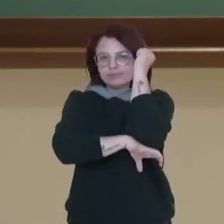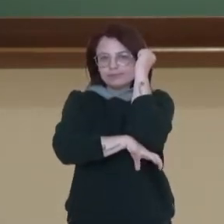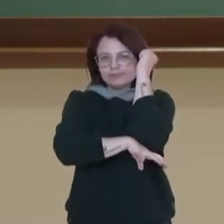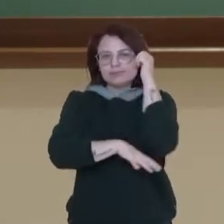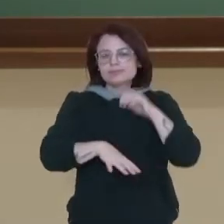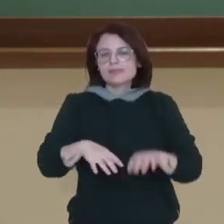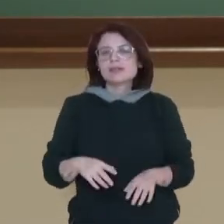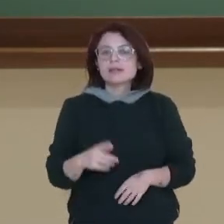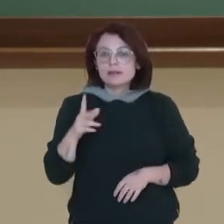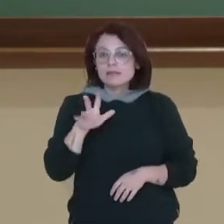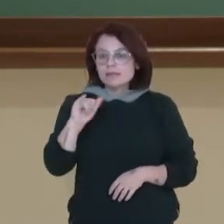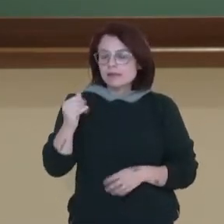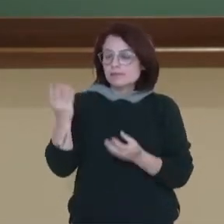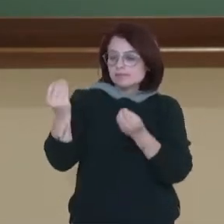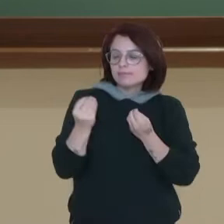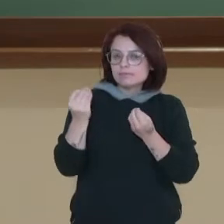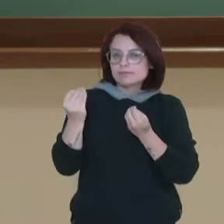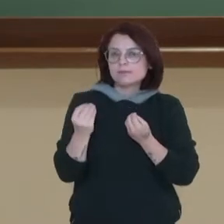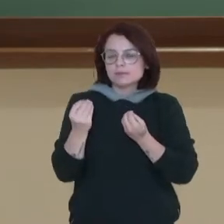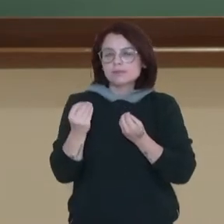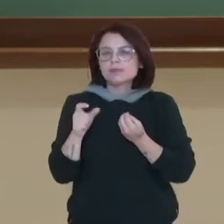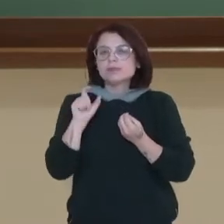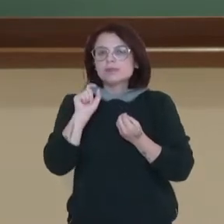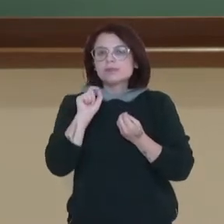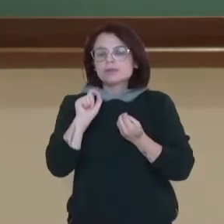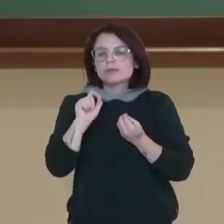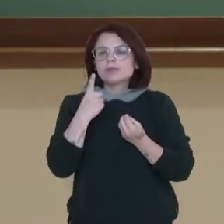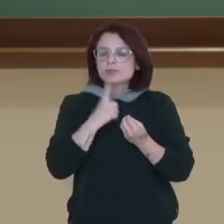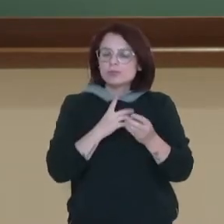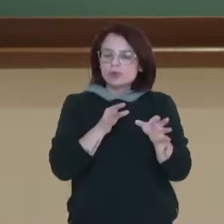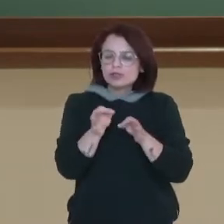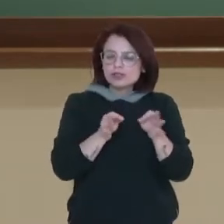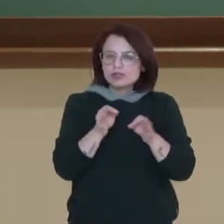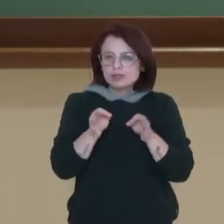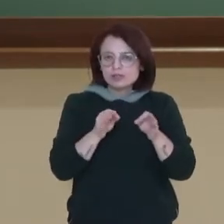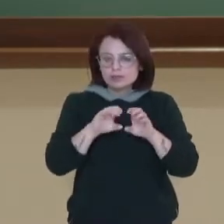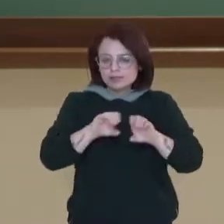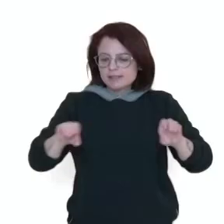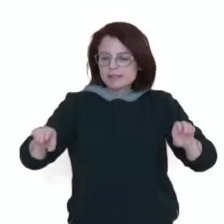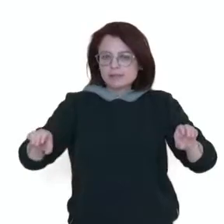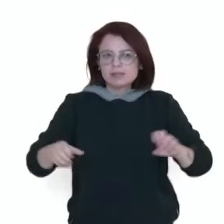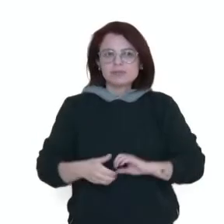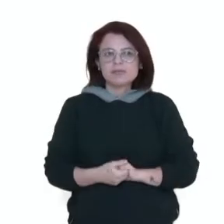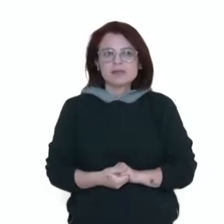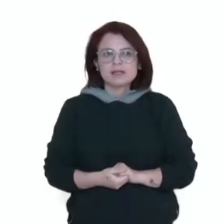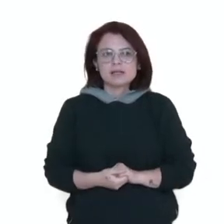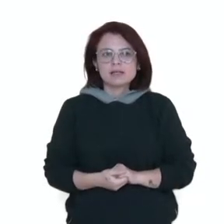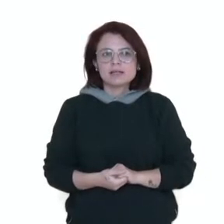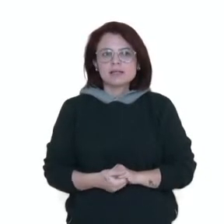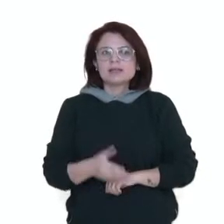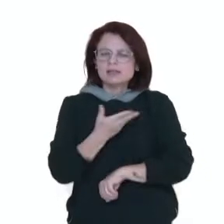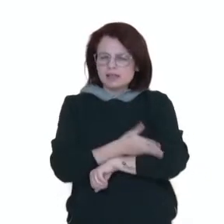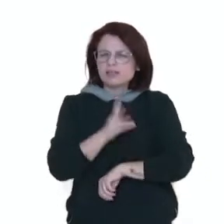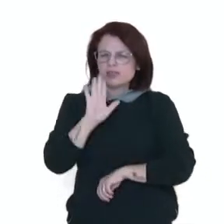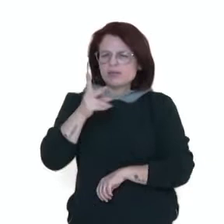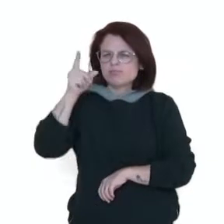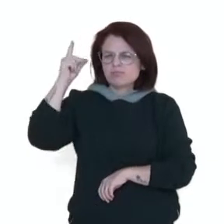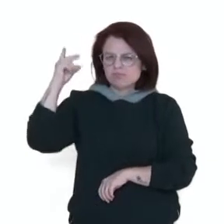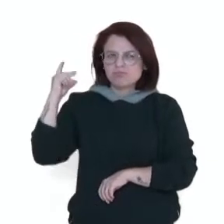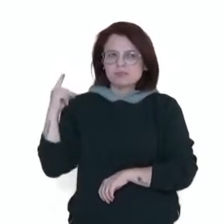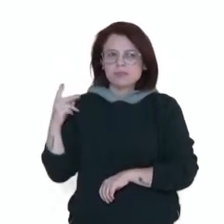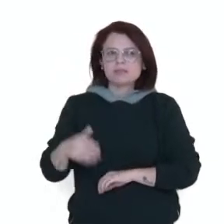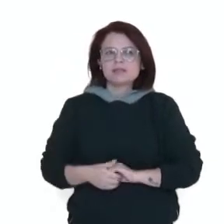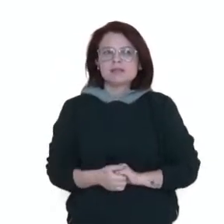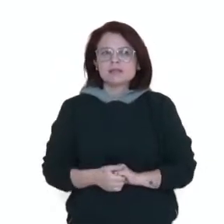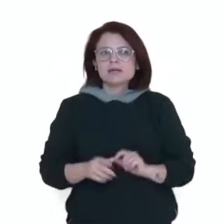ali através de todo um projeto de encanamento, né? Então, a técnica ela existe já há bastante tempo, mas, né, o